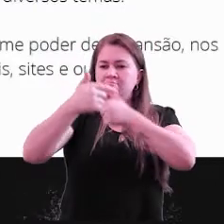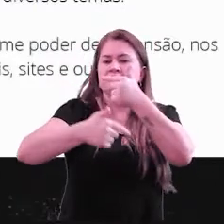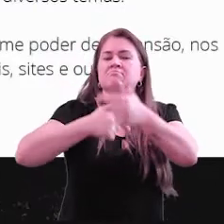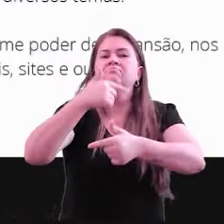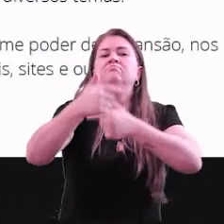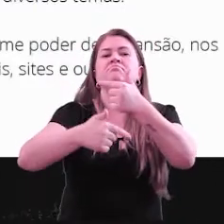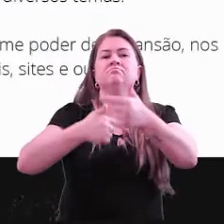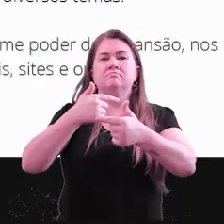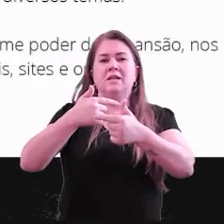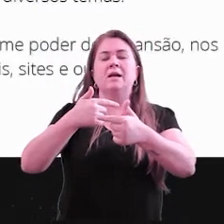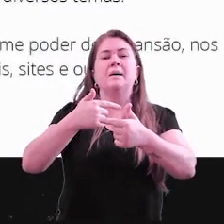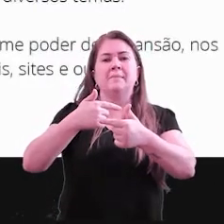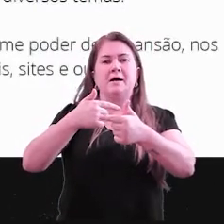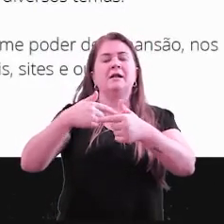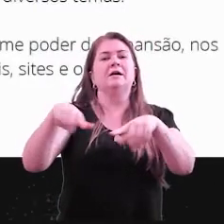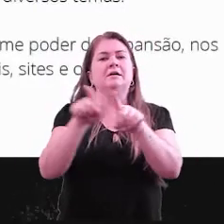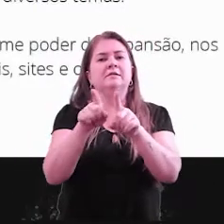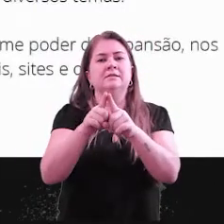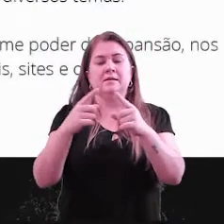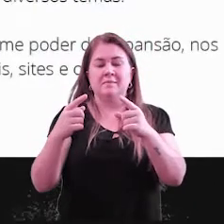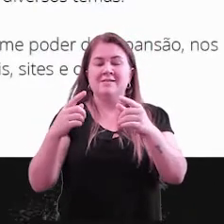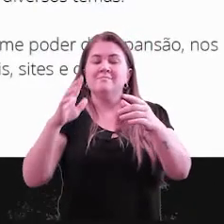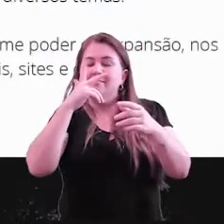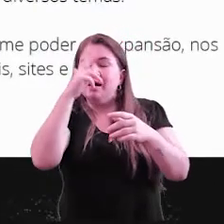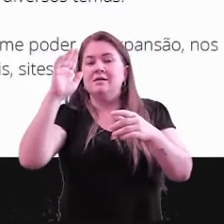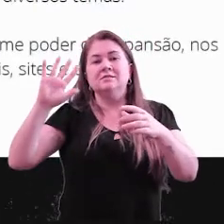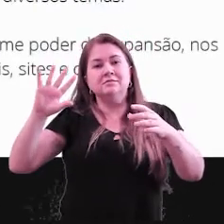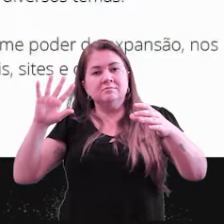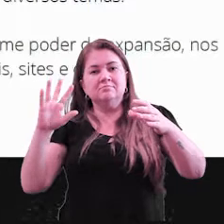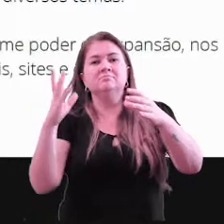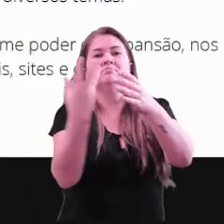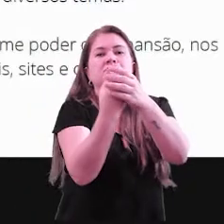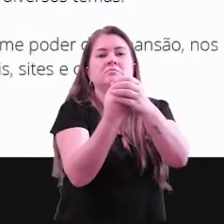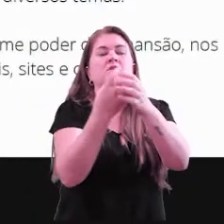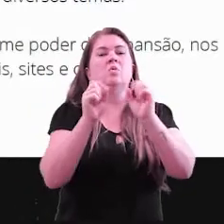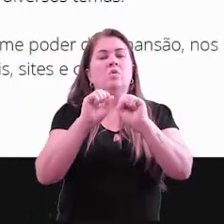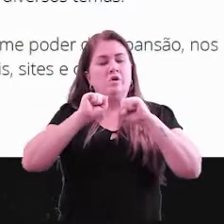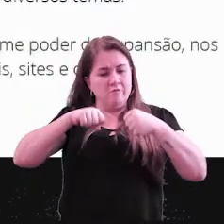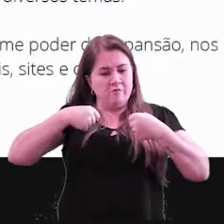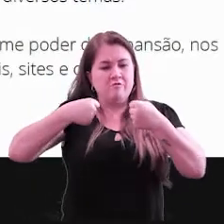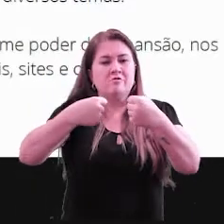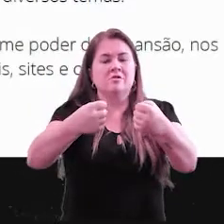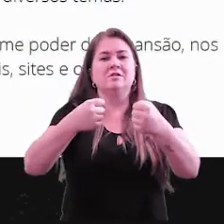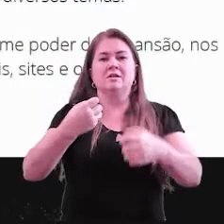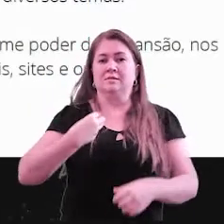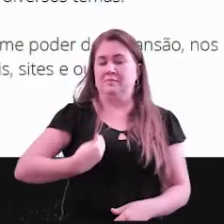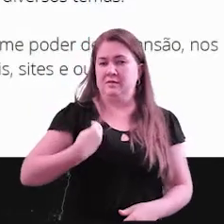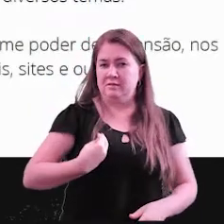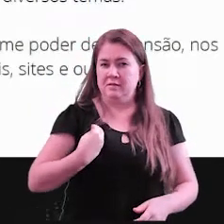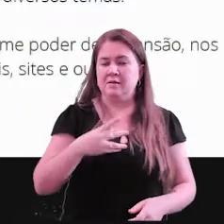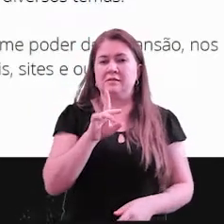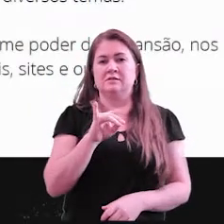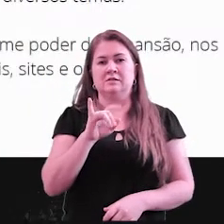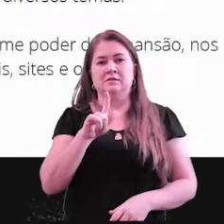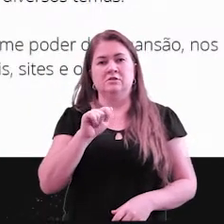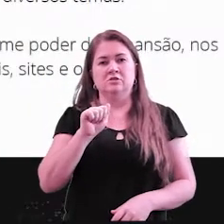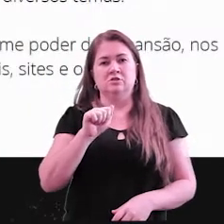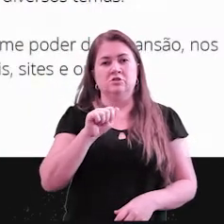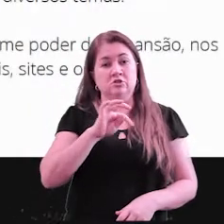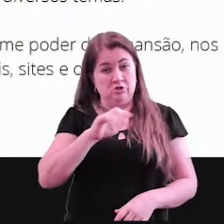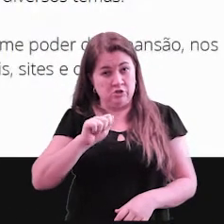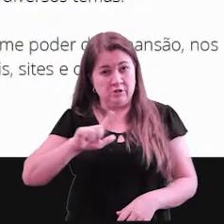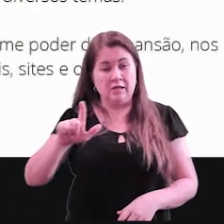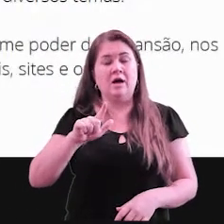dos museus, ou então no fortalecimento dessa presença digital para aquelas instituições que já fizeram esse